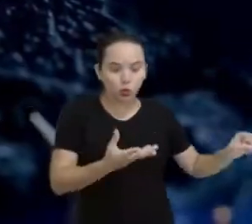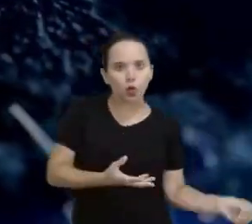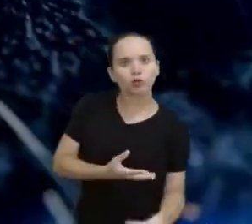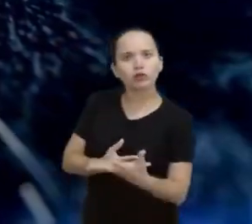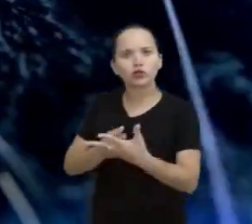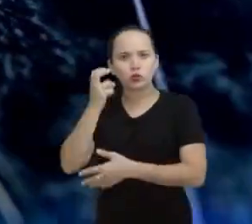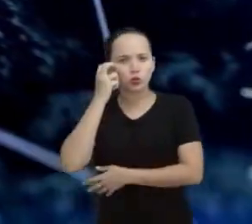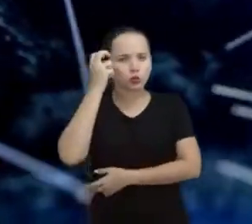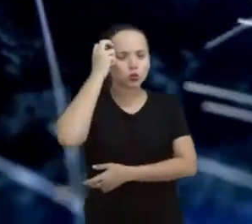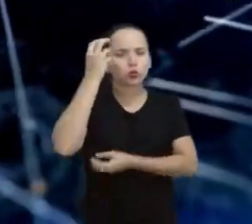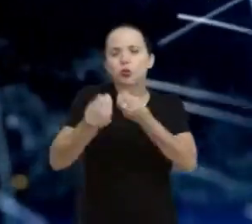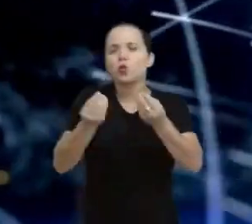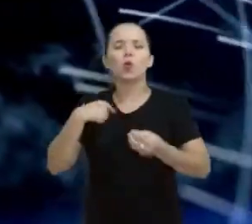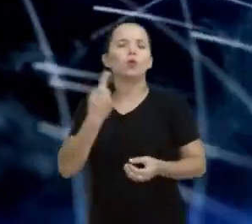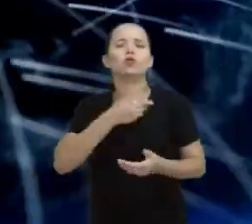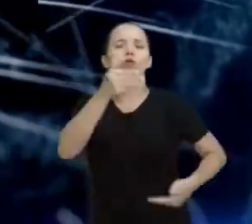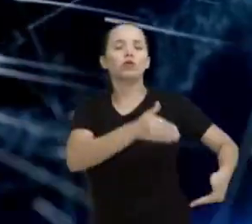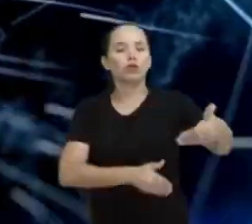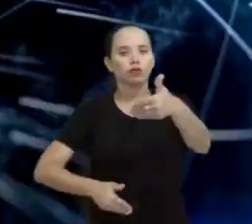Como fazemos parte disso?